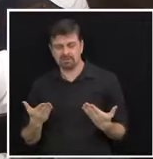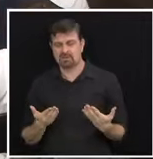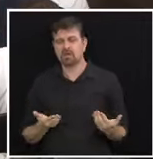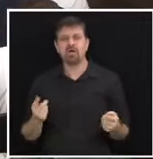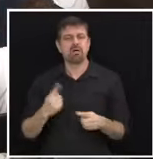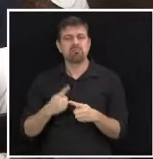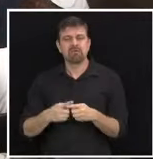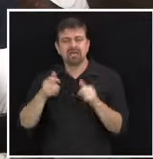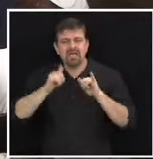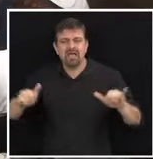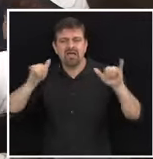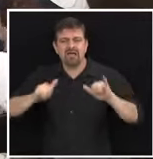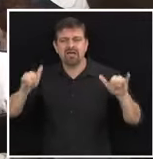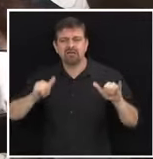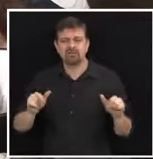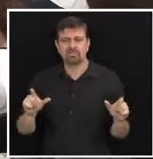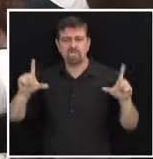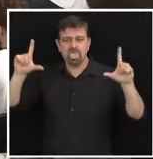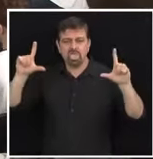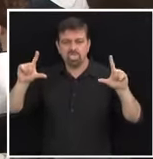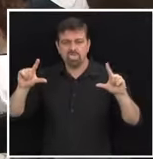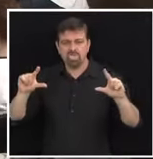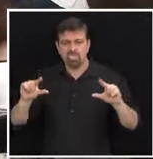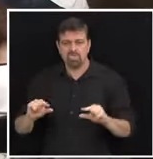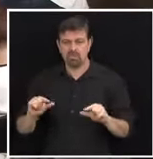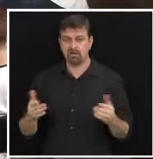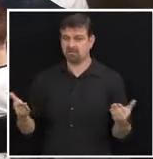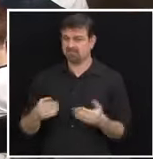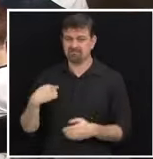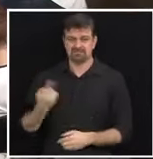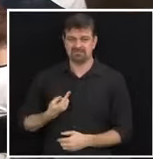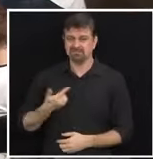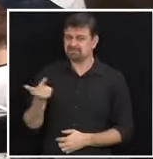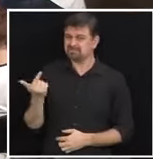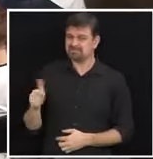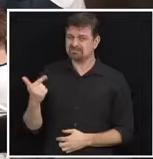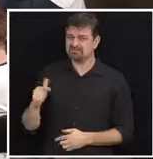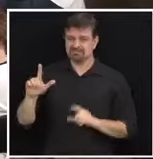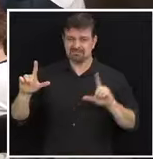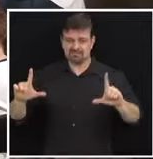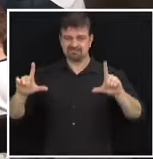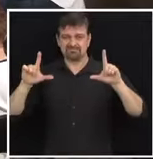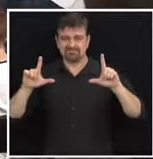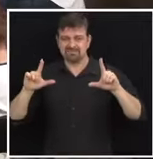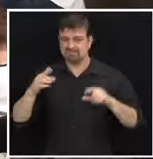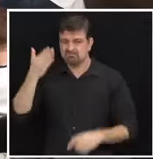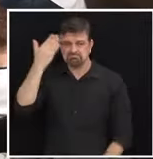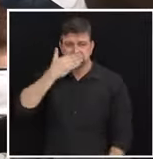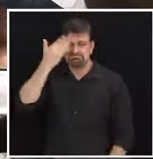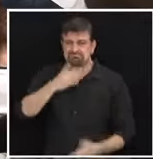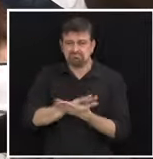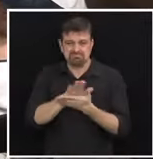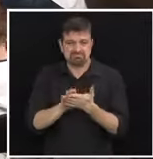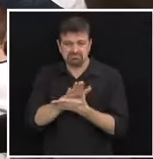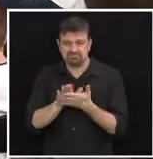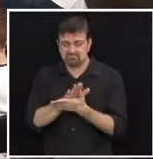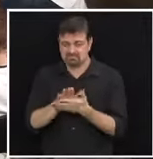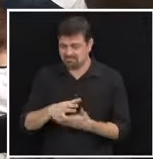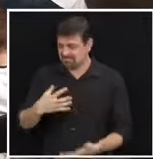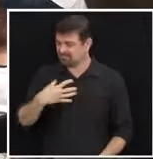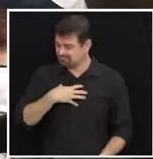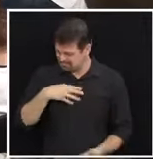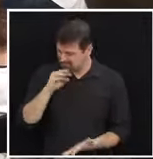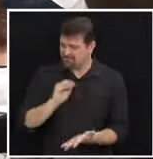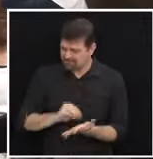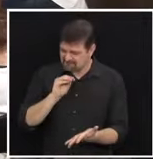diminuiu muito? Hoje em dia, o que a gente não tem quase isso, a gente não vê. Eu, pelo menos, sinto falta.